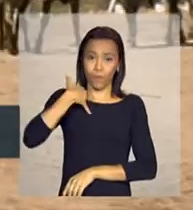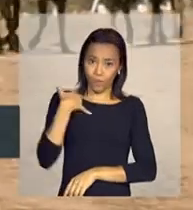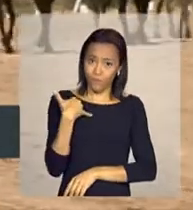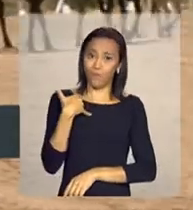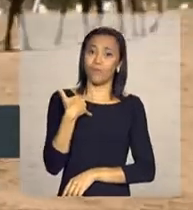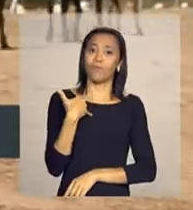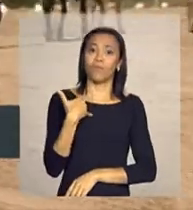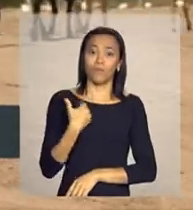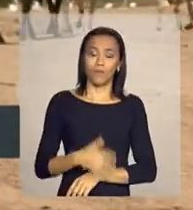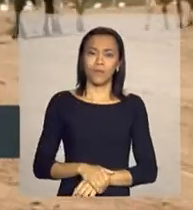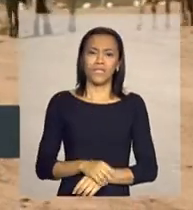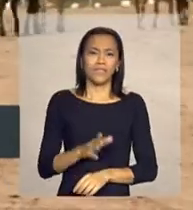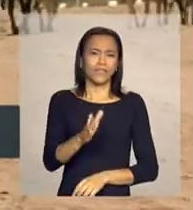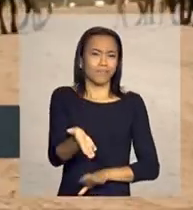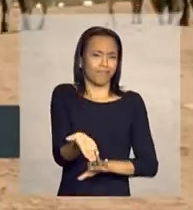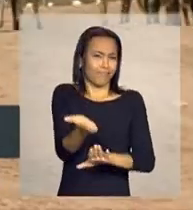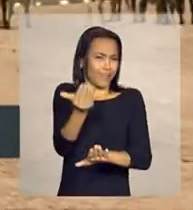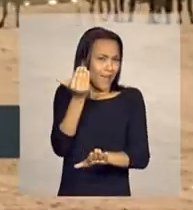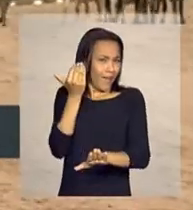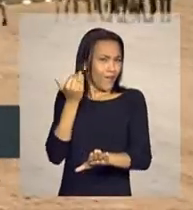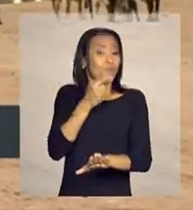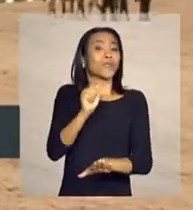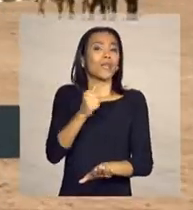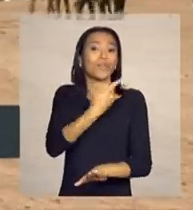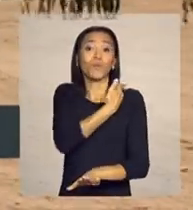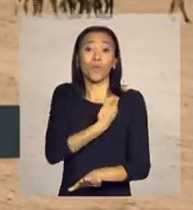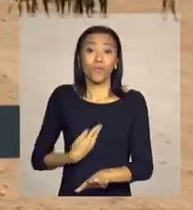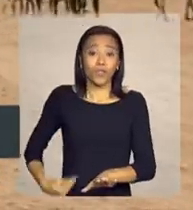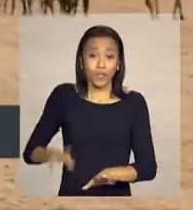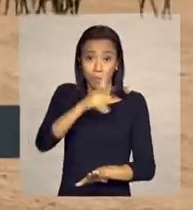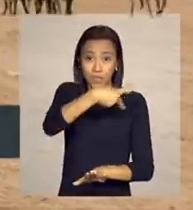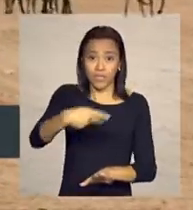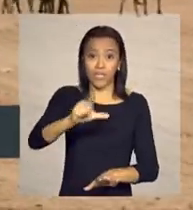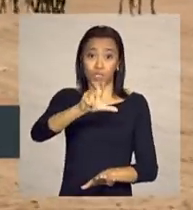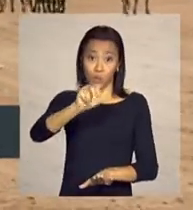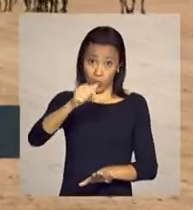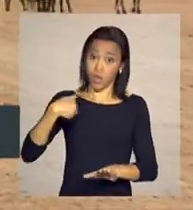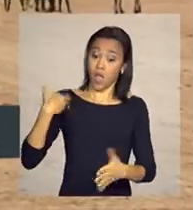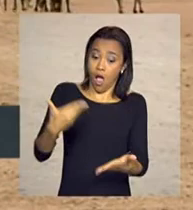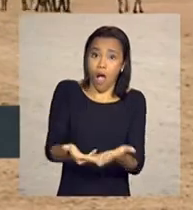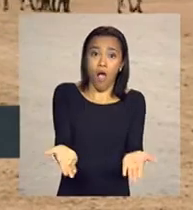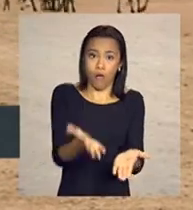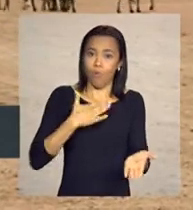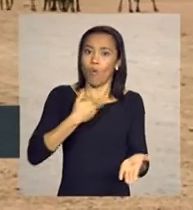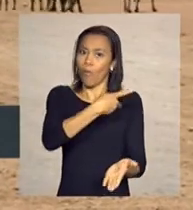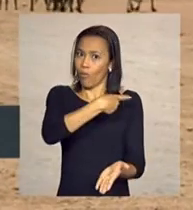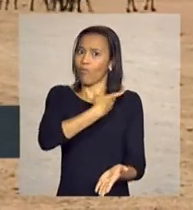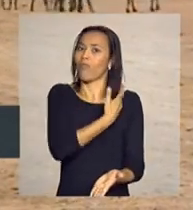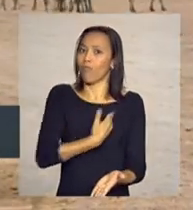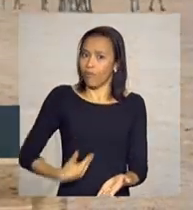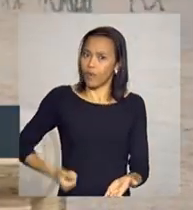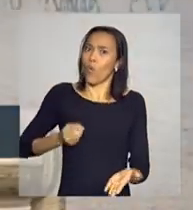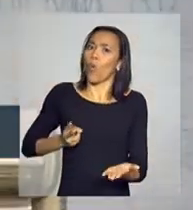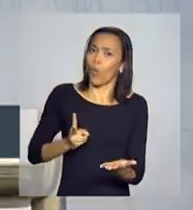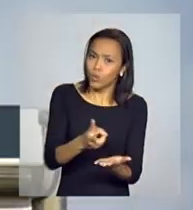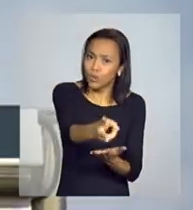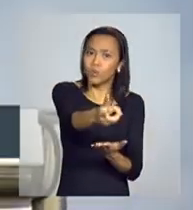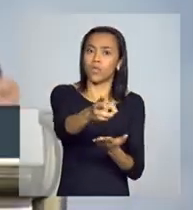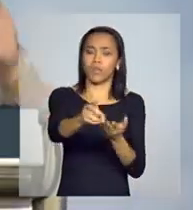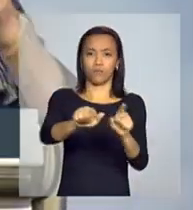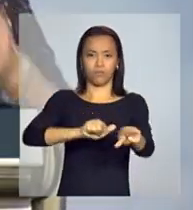ter, desde o governo do presidente Lula e agora no meu governo, dando continuidade,